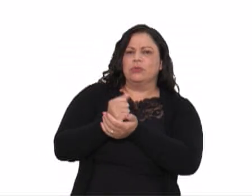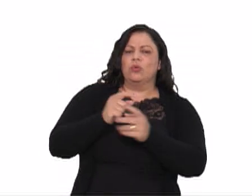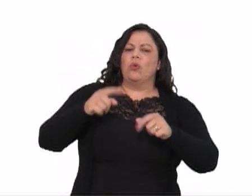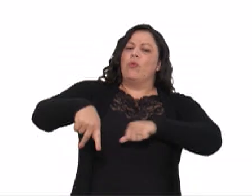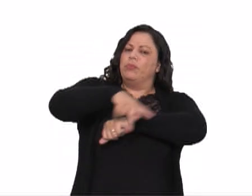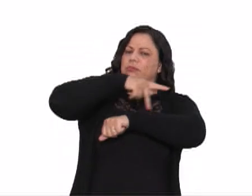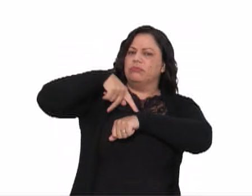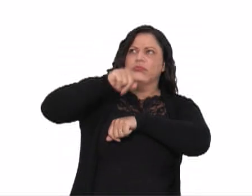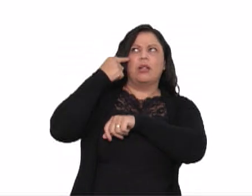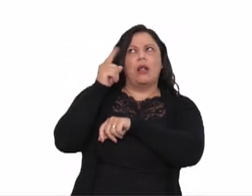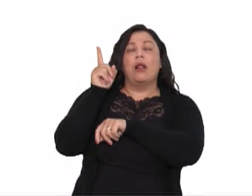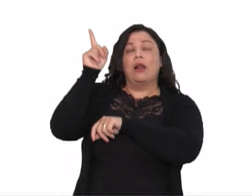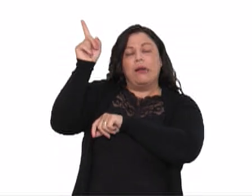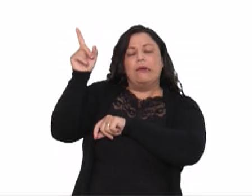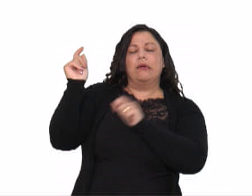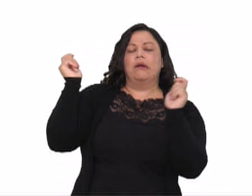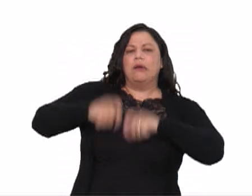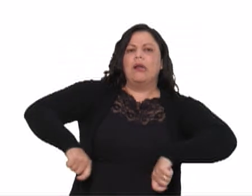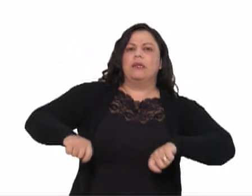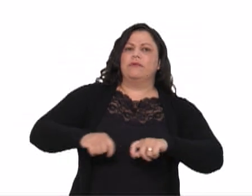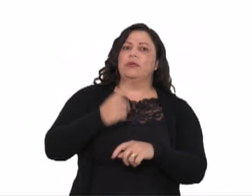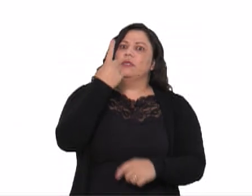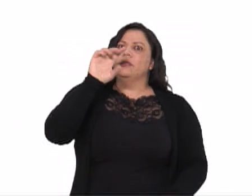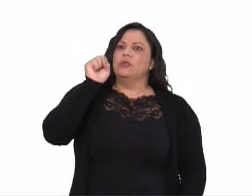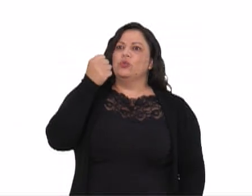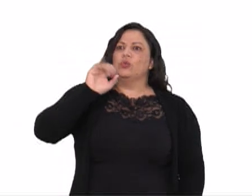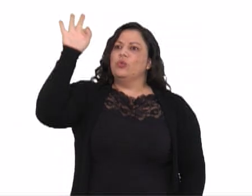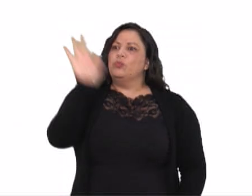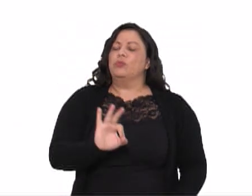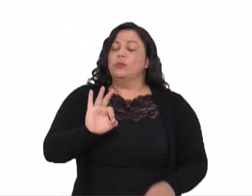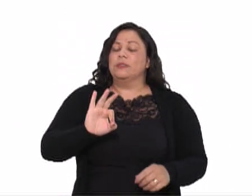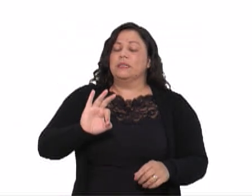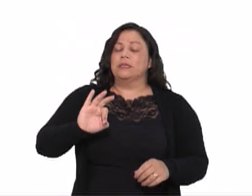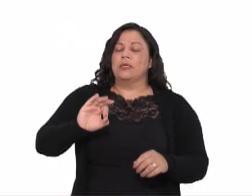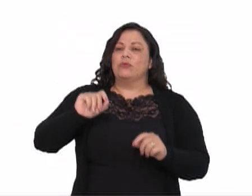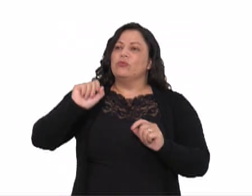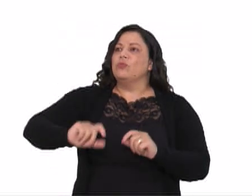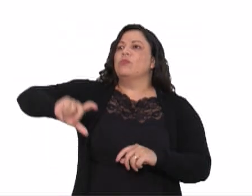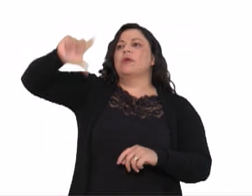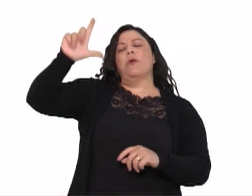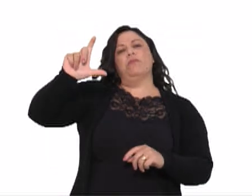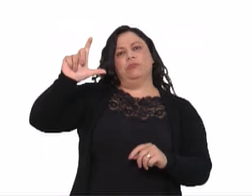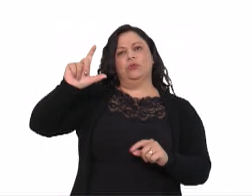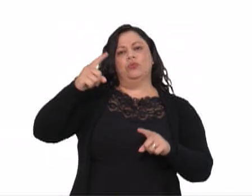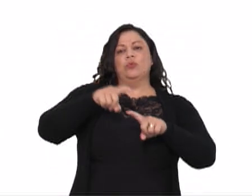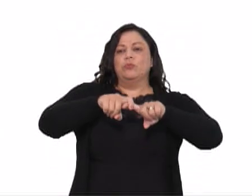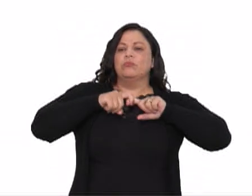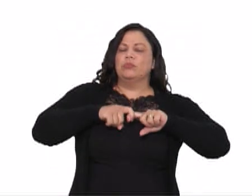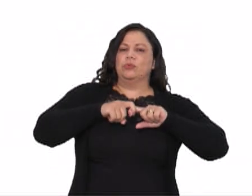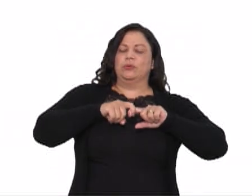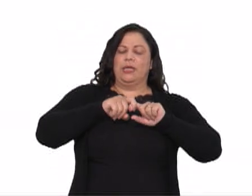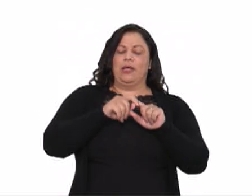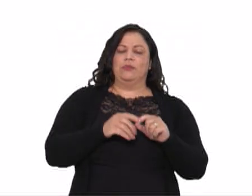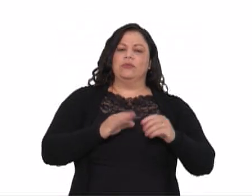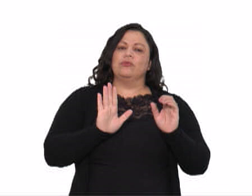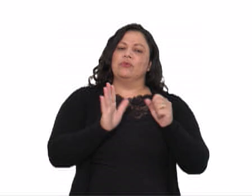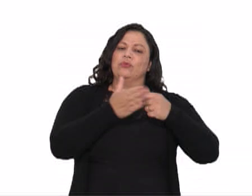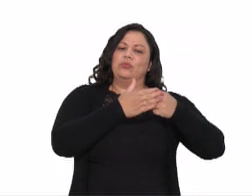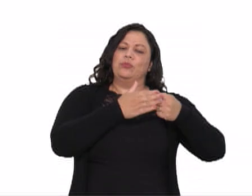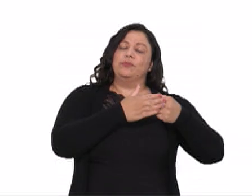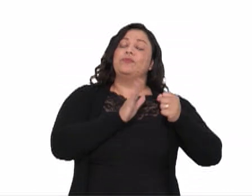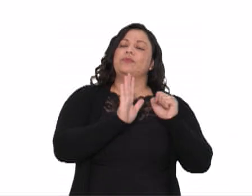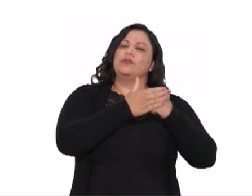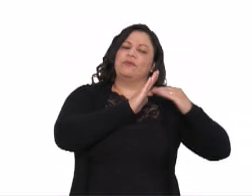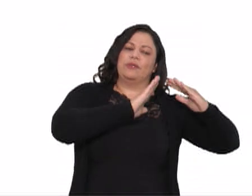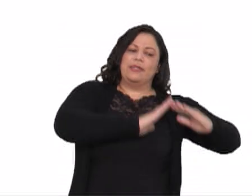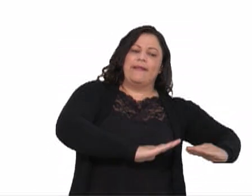feito 18% mais compras por impulso por causa do isolamento social.